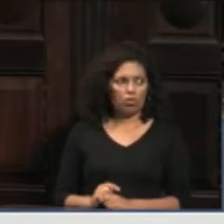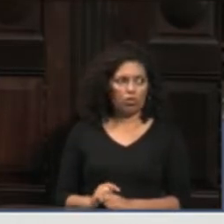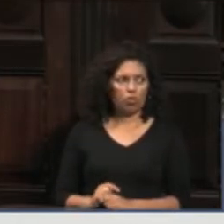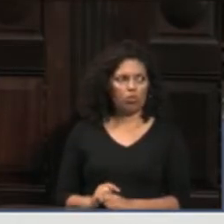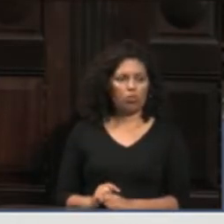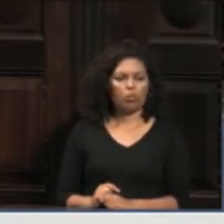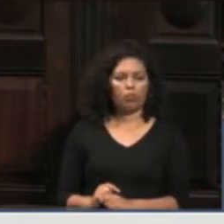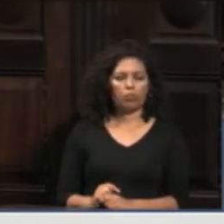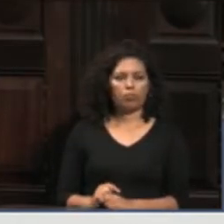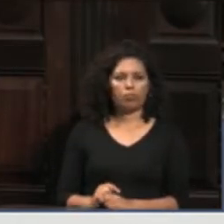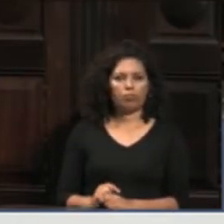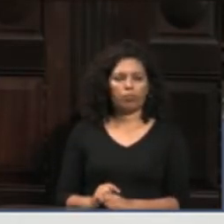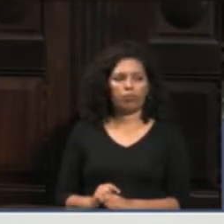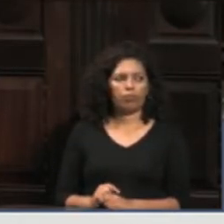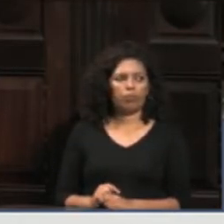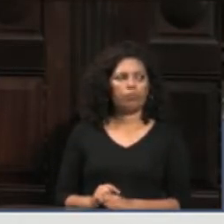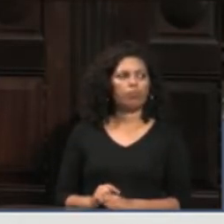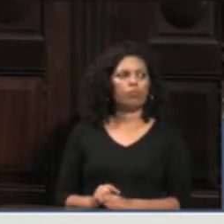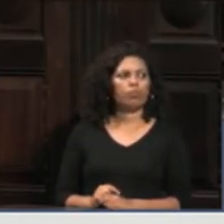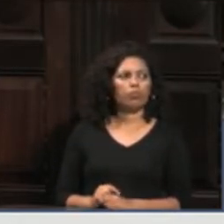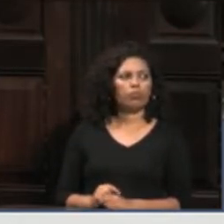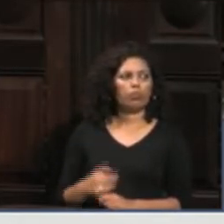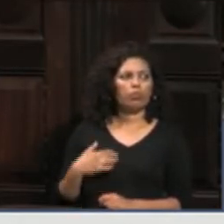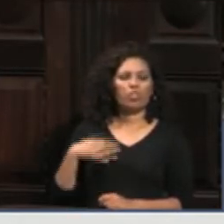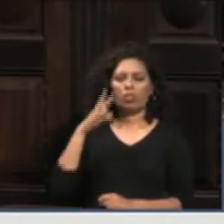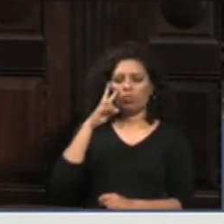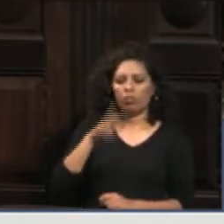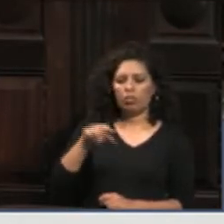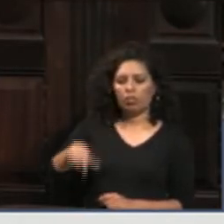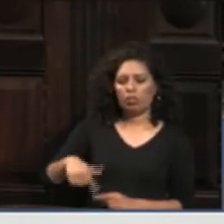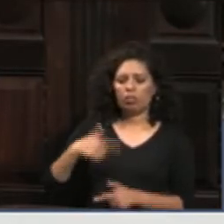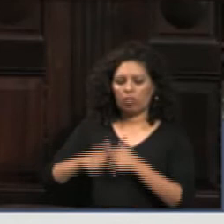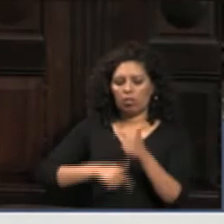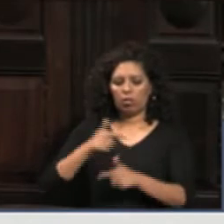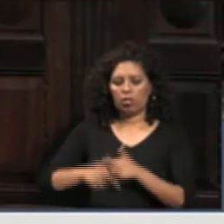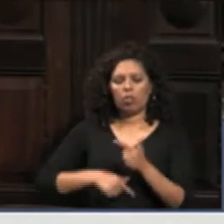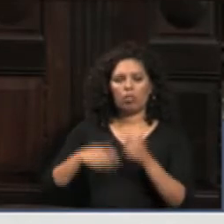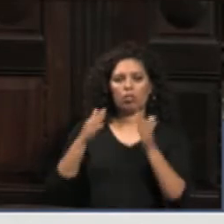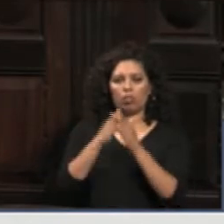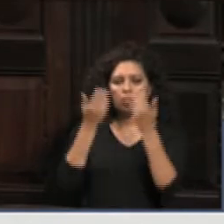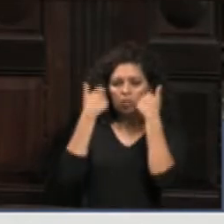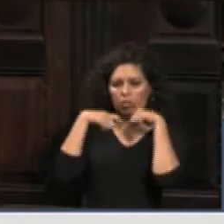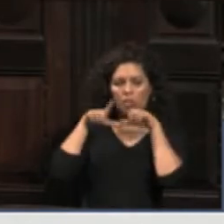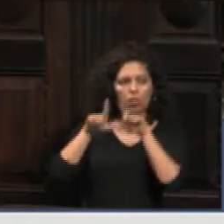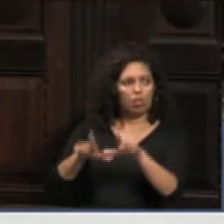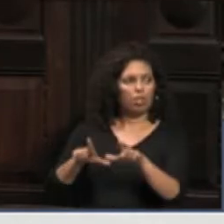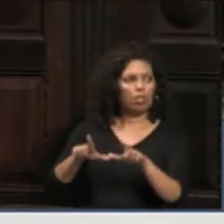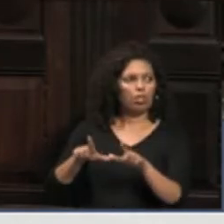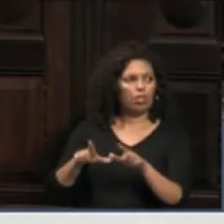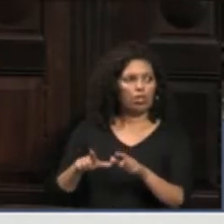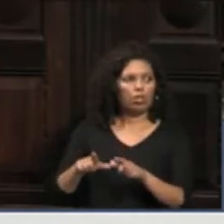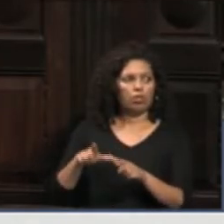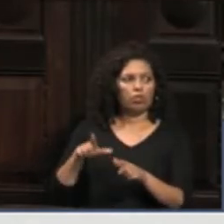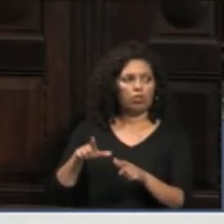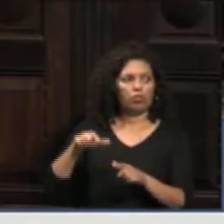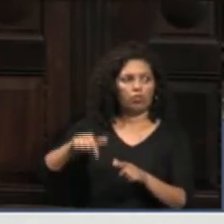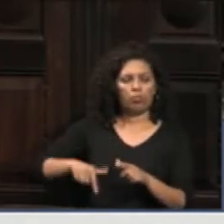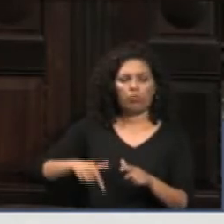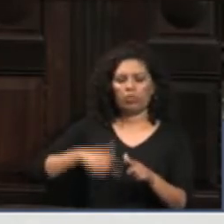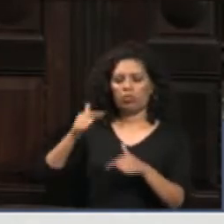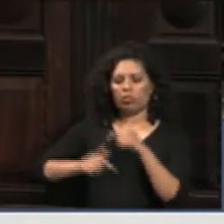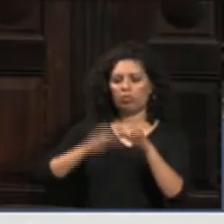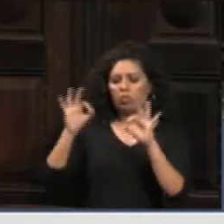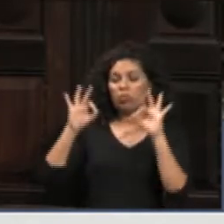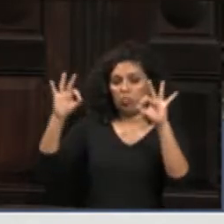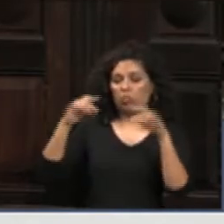outras legislaturas. Me disseram que essa legislatura teve um quê especial, porque foi